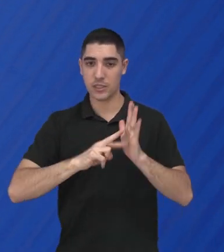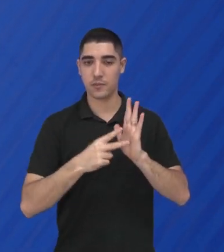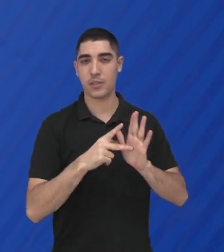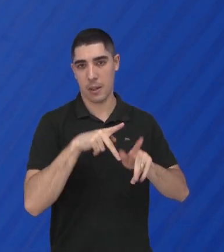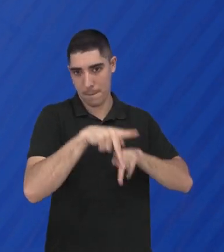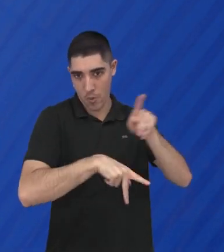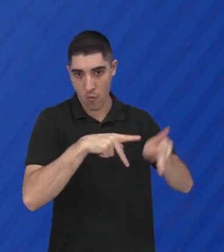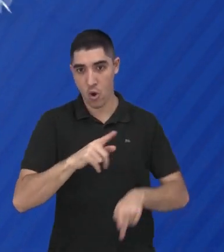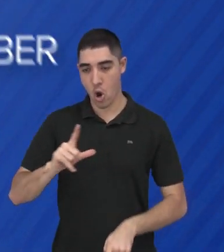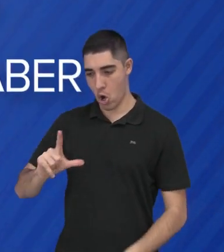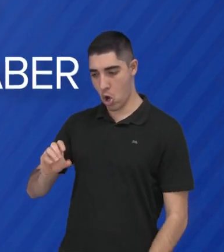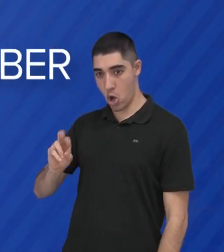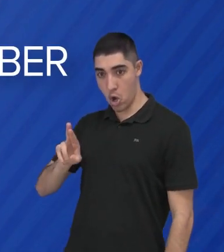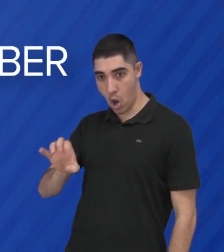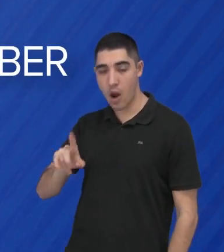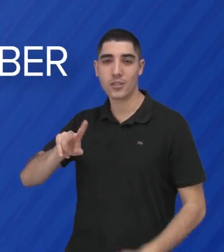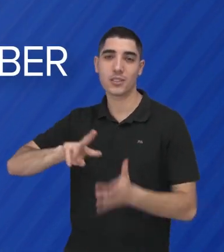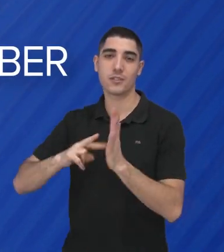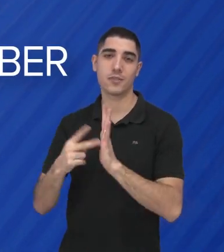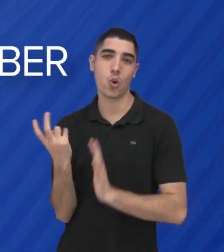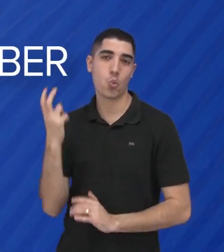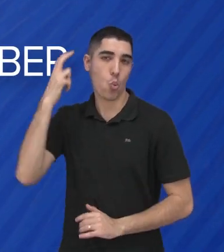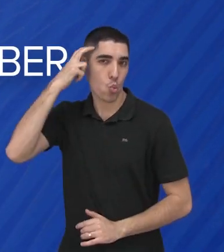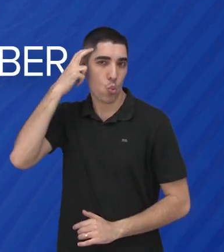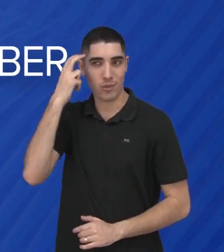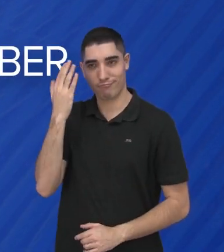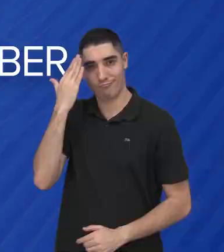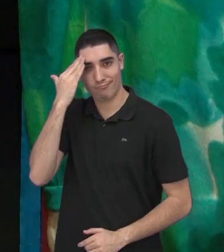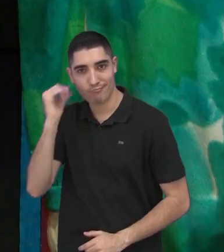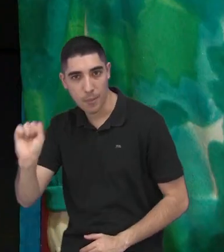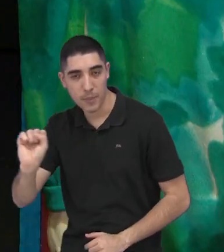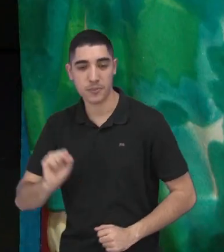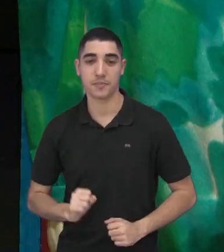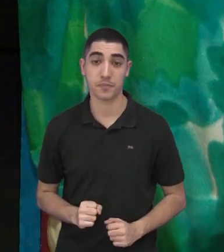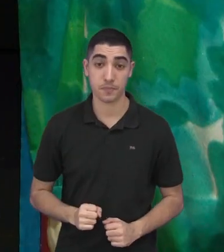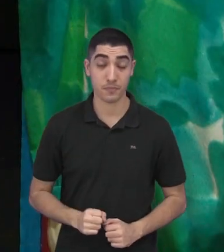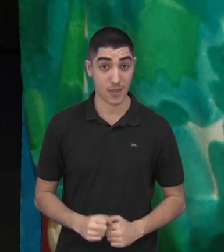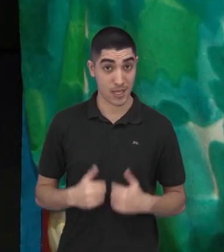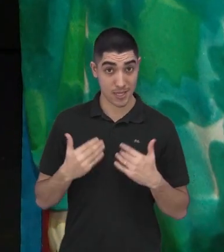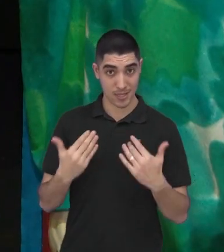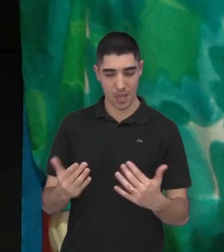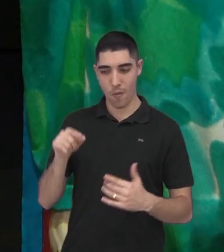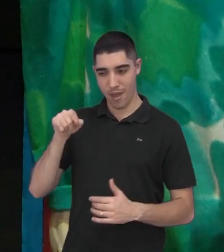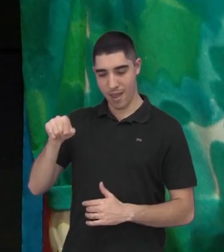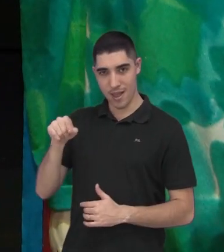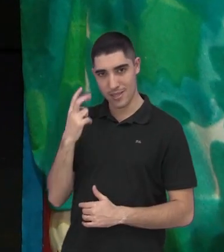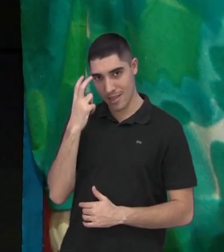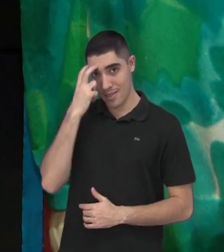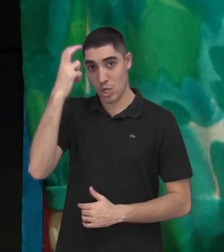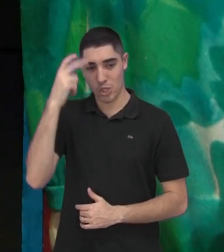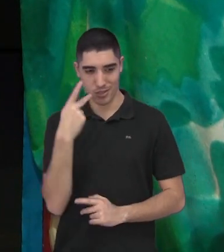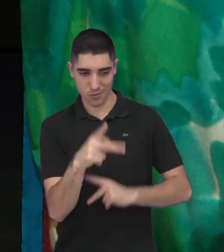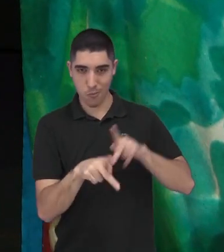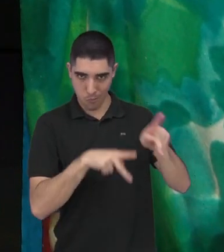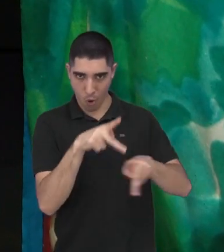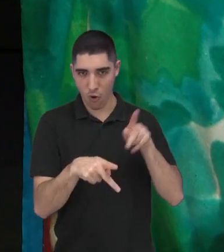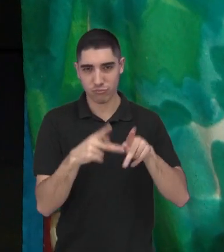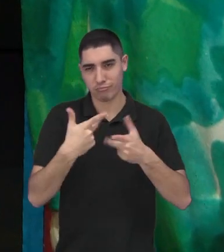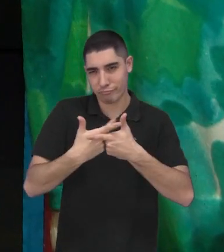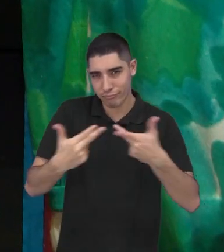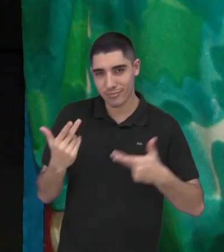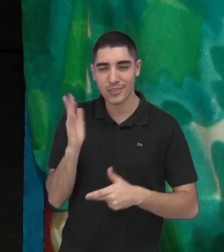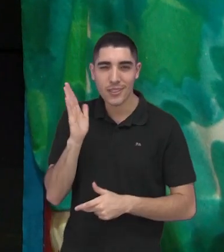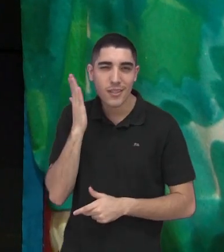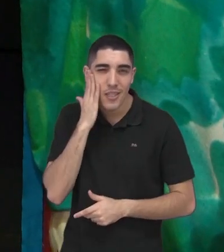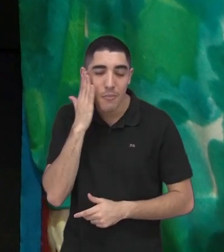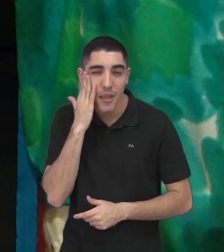povo, popular, e lore significa cultura, saber. E esse saber do povo abrange muito mais do que as lendas